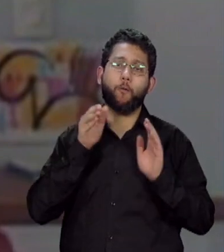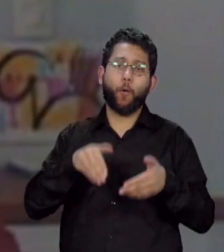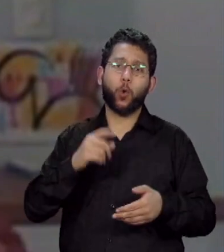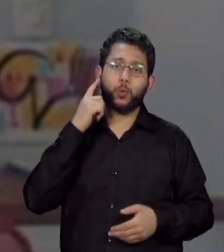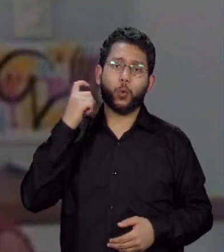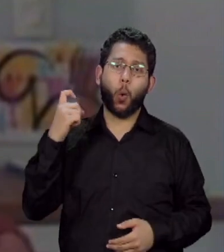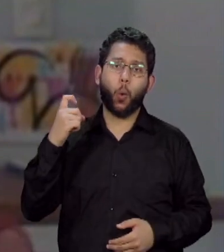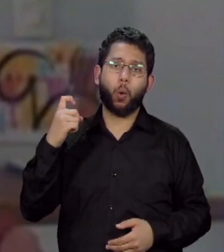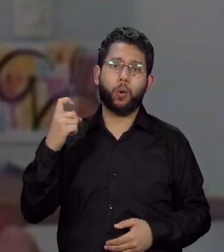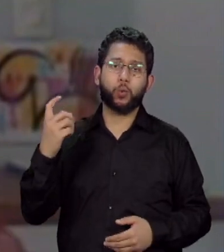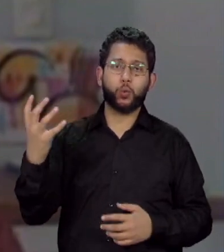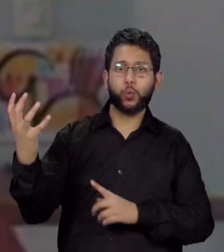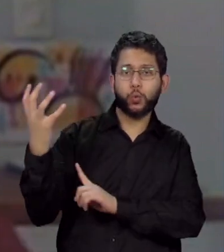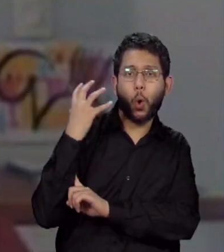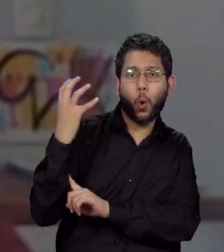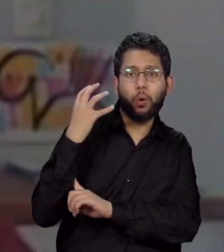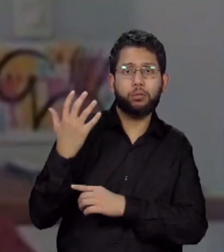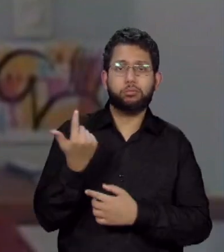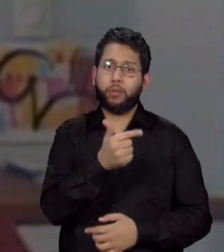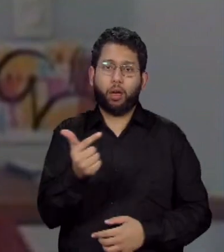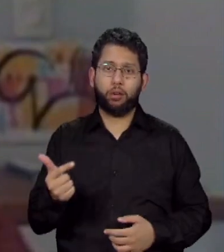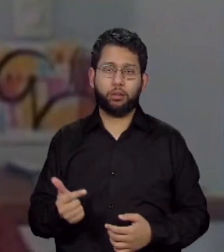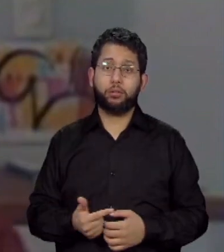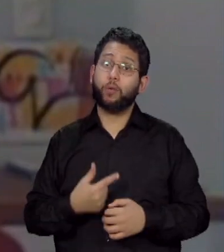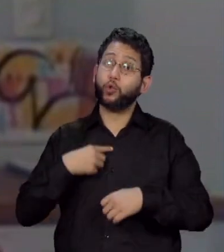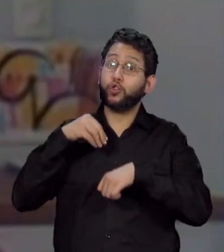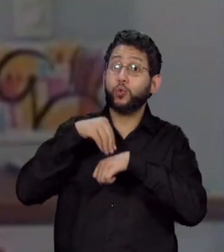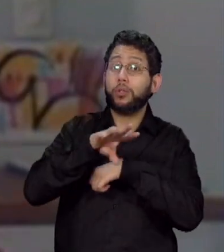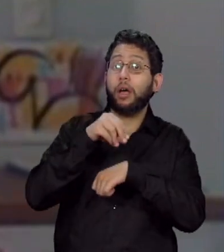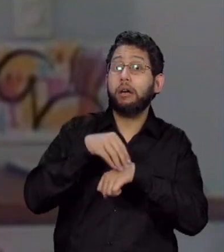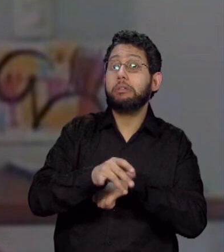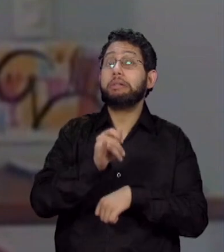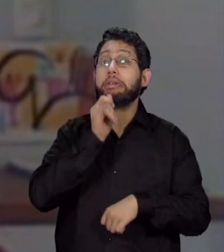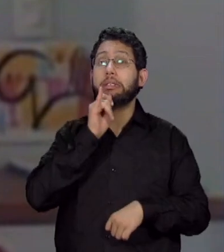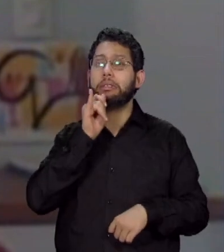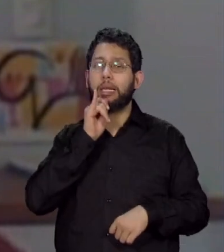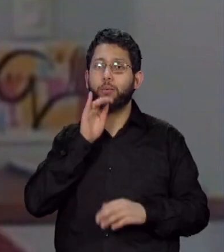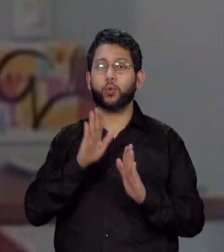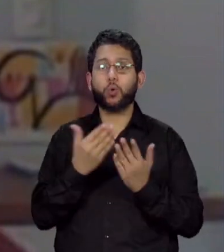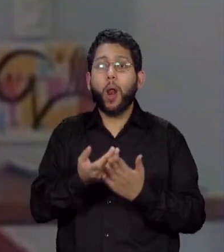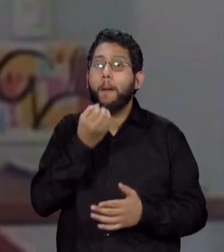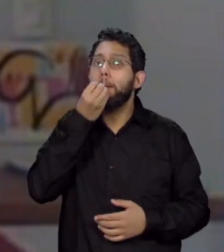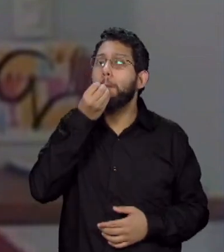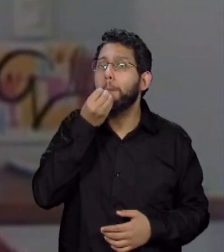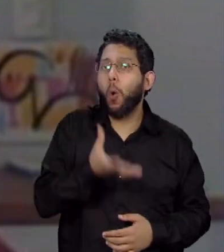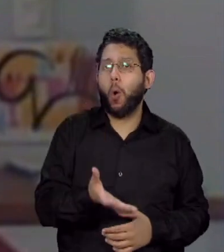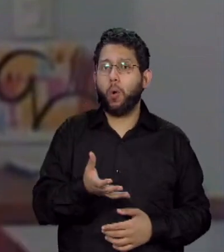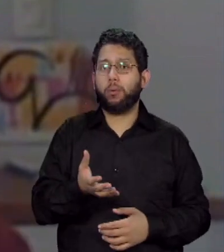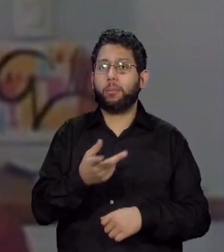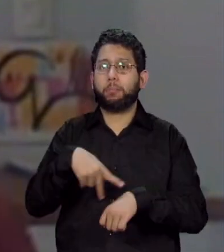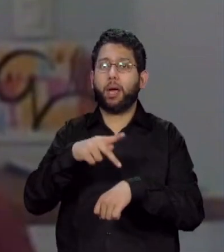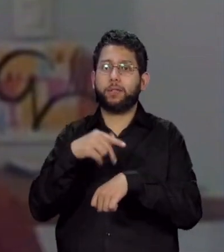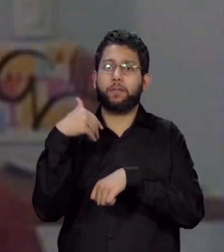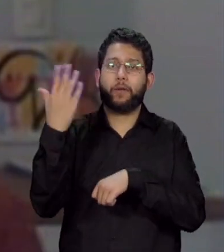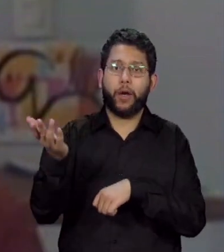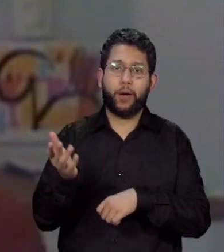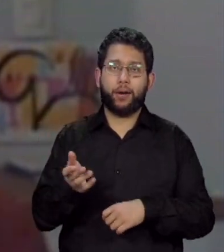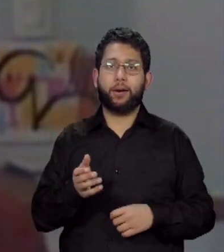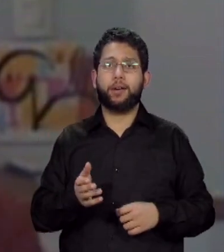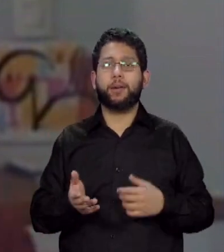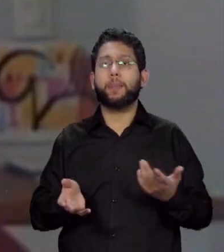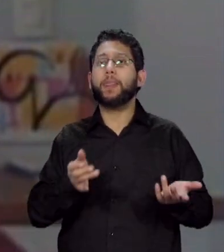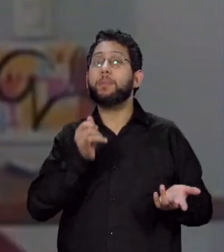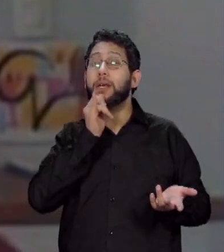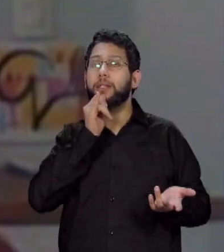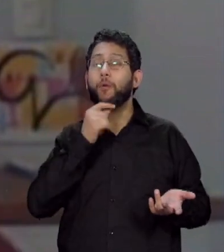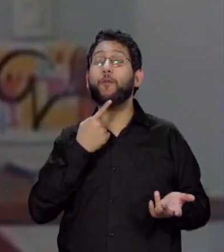né? Então eu poderia te dar alguns exemplos de boas escolas internacionais. Então